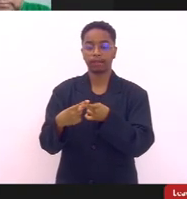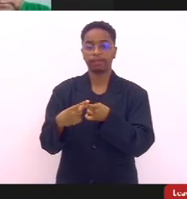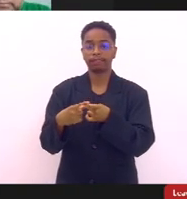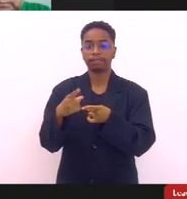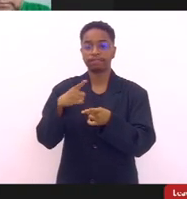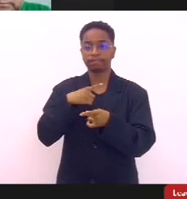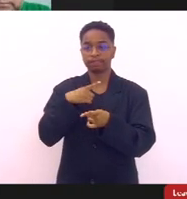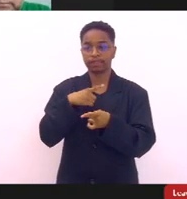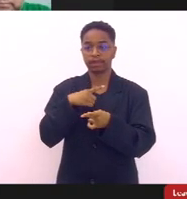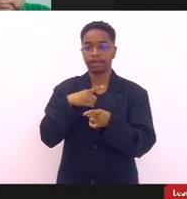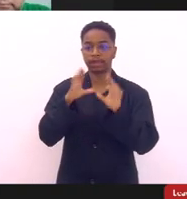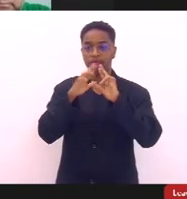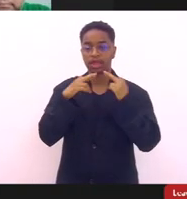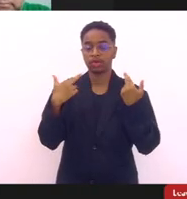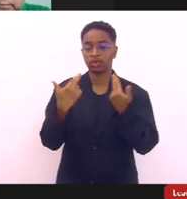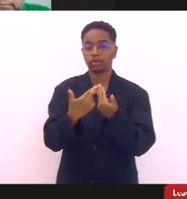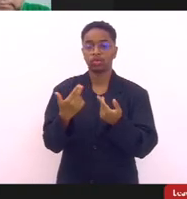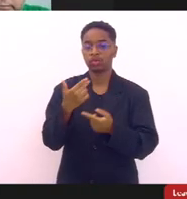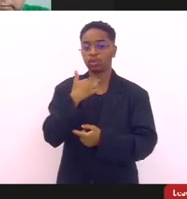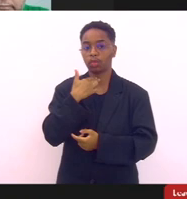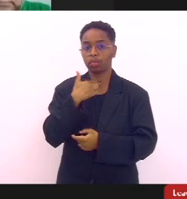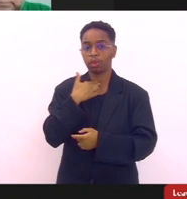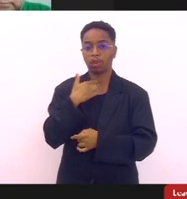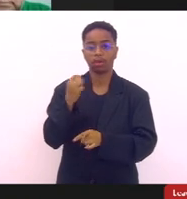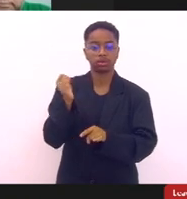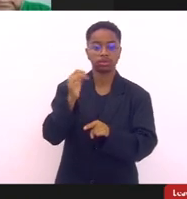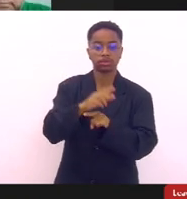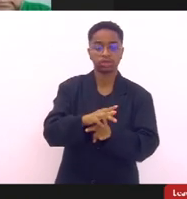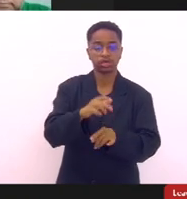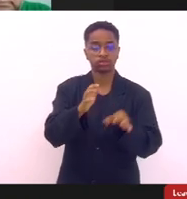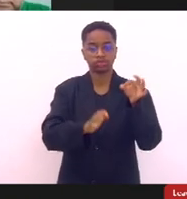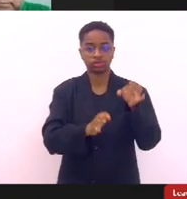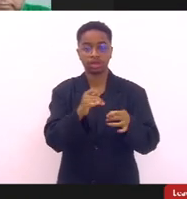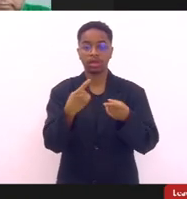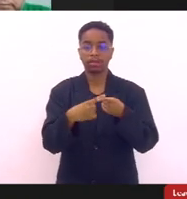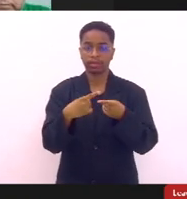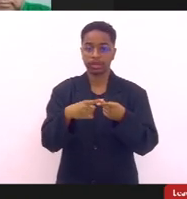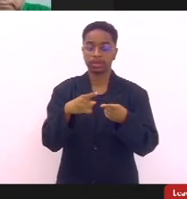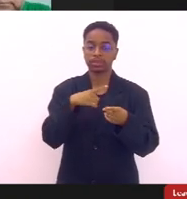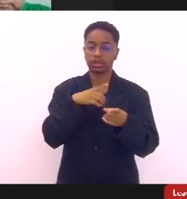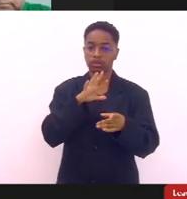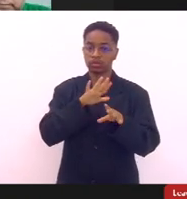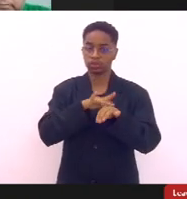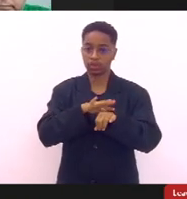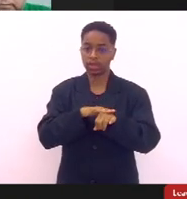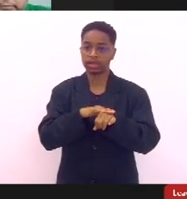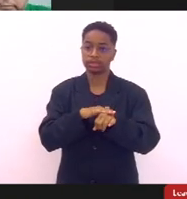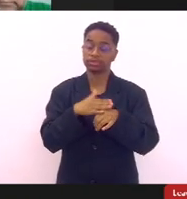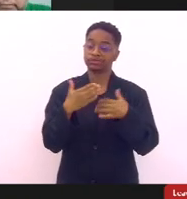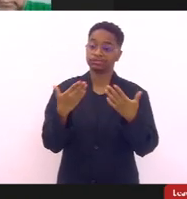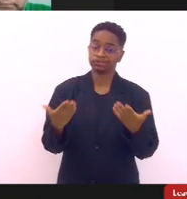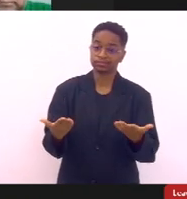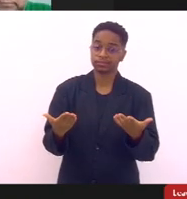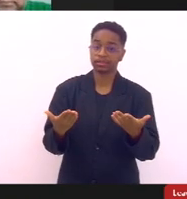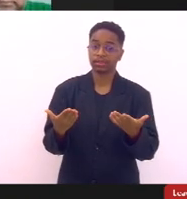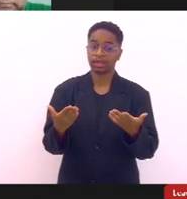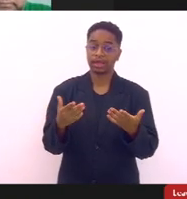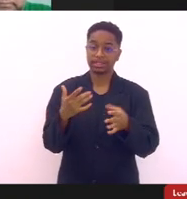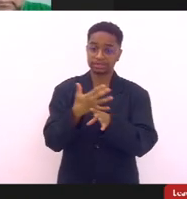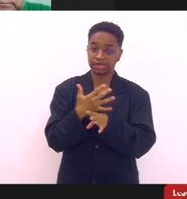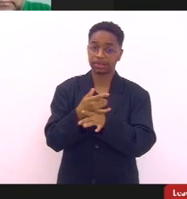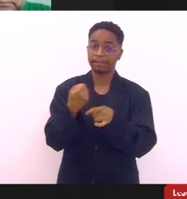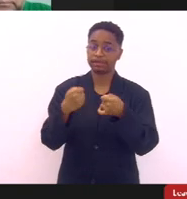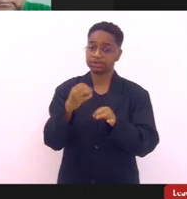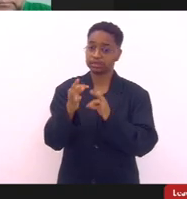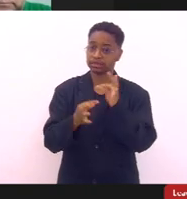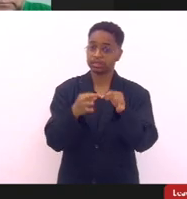pode comparecer em juízo, porque ele está com tuberculose e ele é considerado um prisioneiro. E aí o município tem que